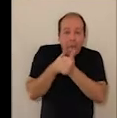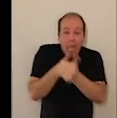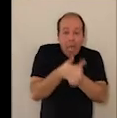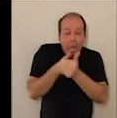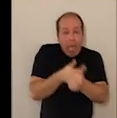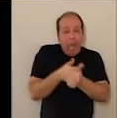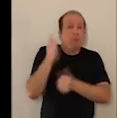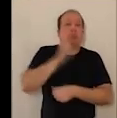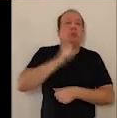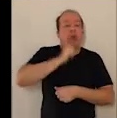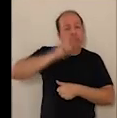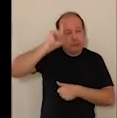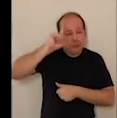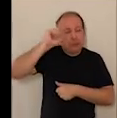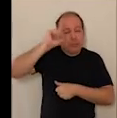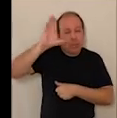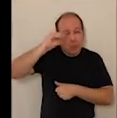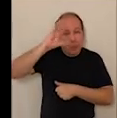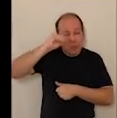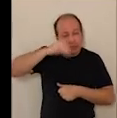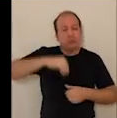e noite.